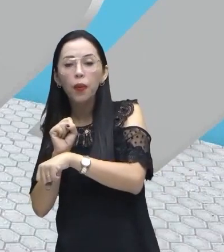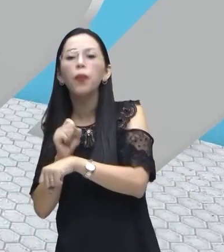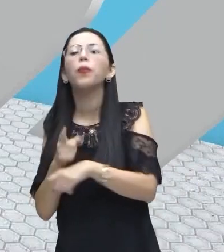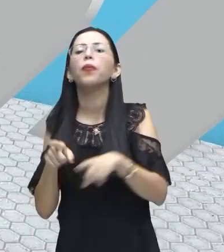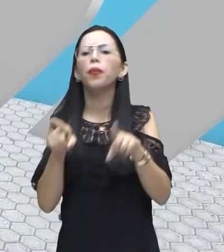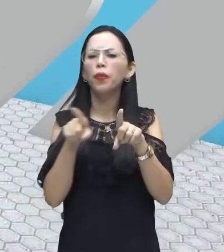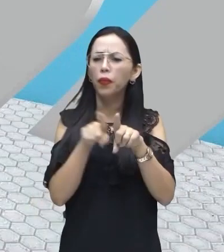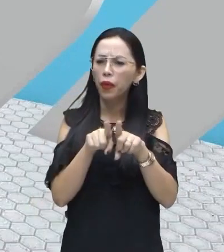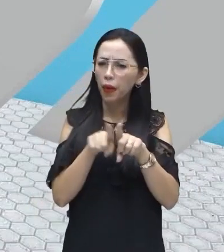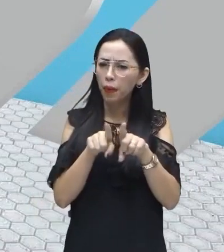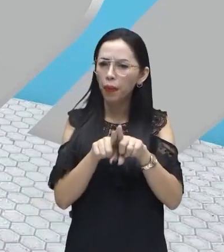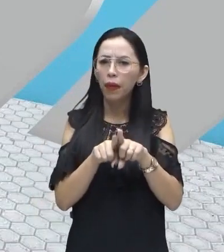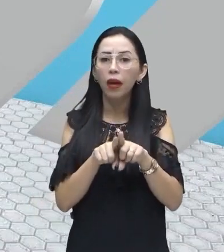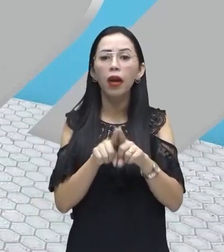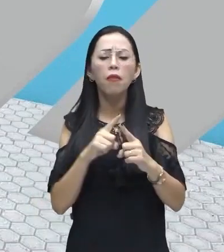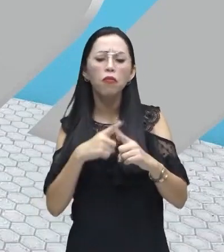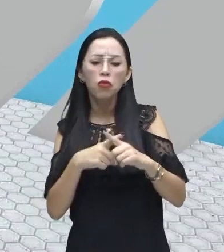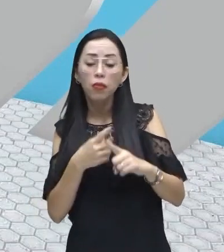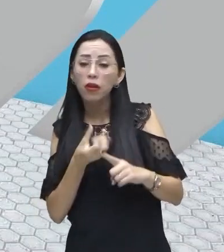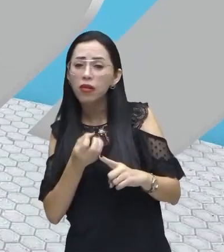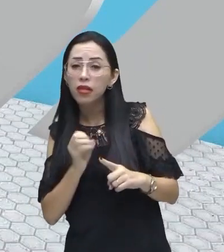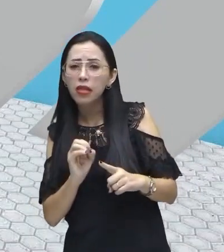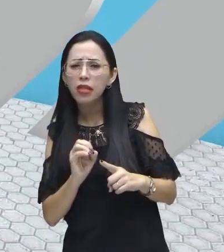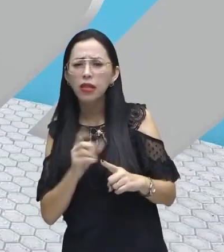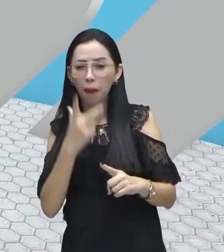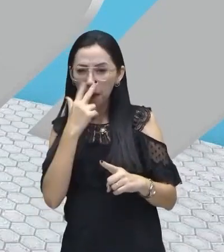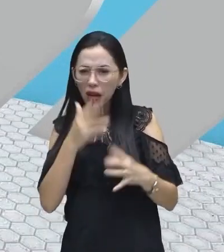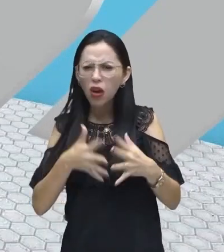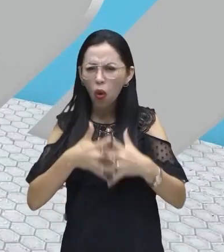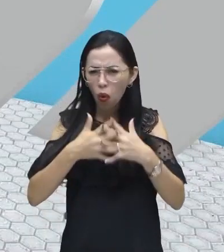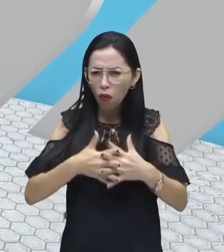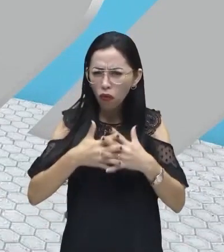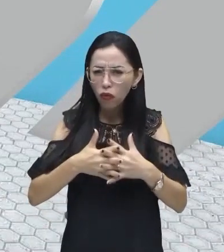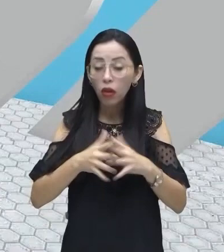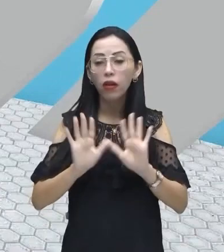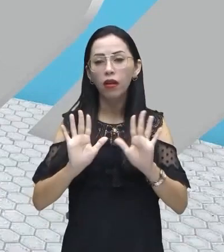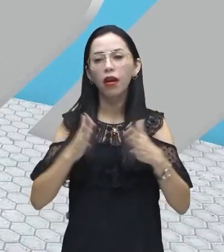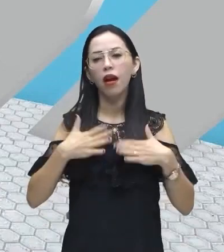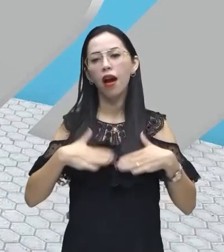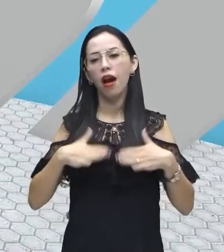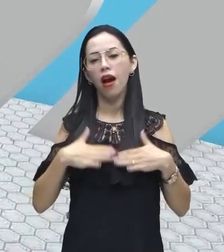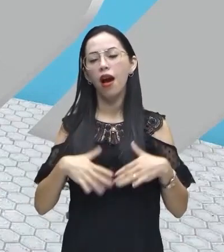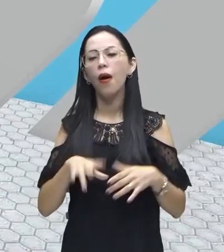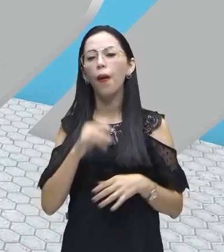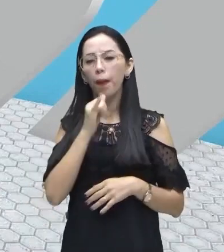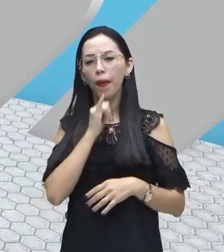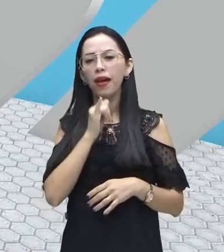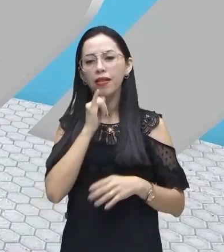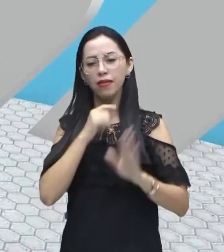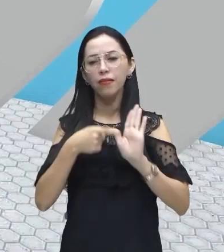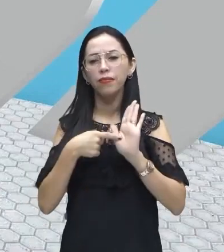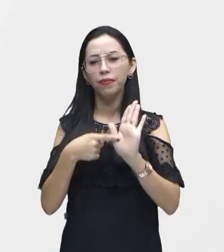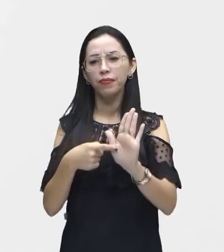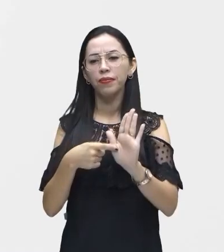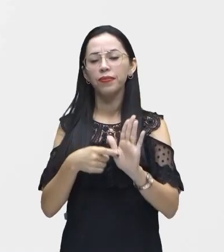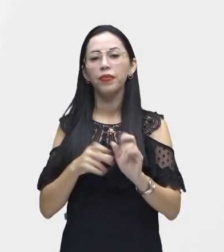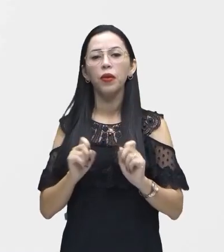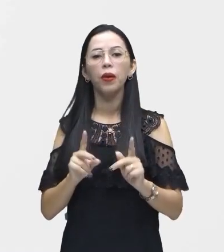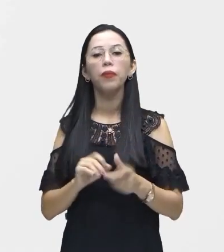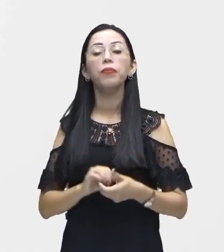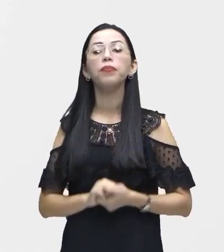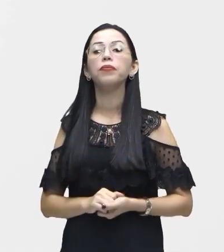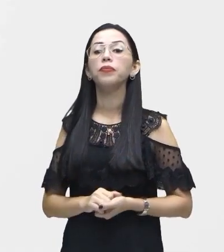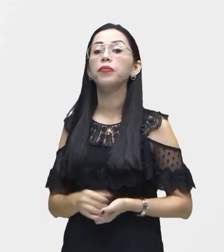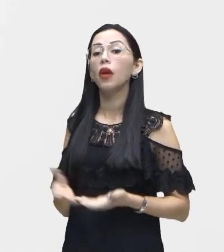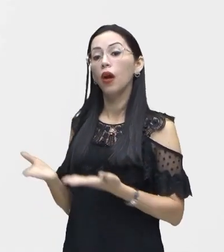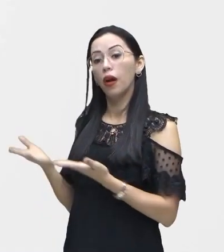O professor ficou um pouco confuso, eu não entendi muito bem. Então, vamos ver um primeiro exemplo para começar essas conversões de medida de tempo. De olho na